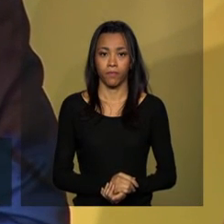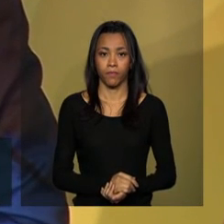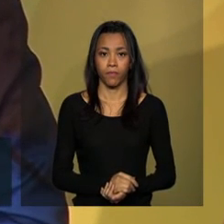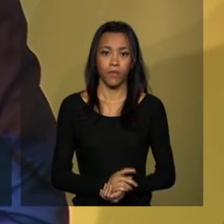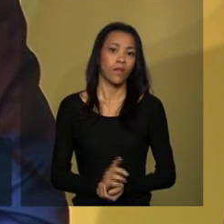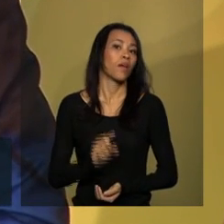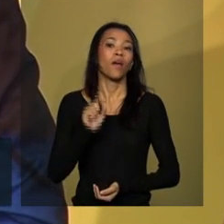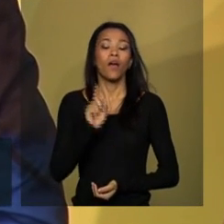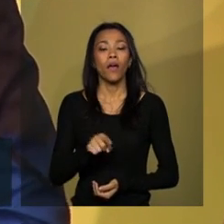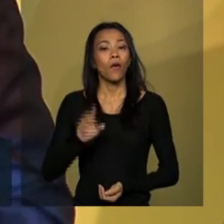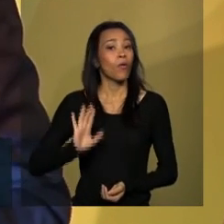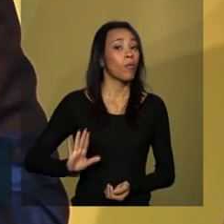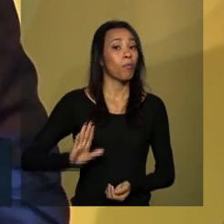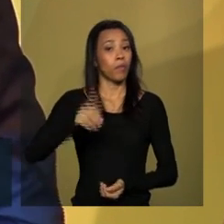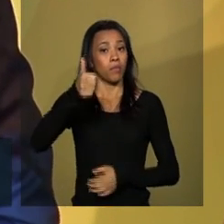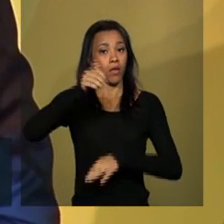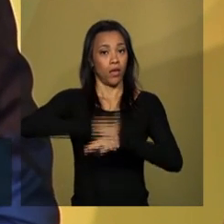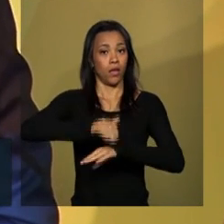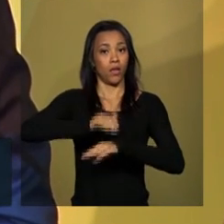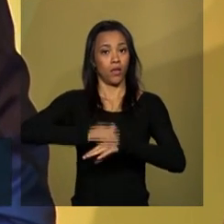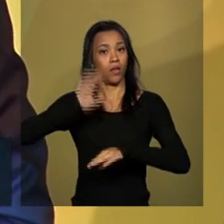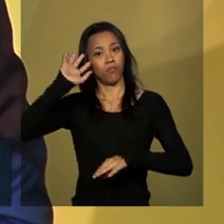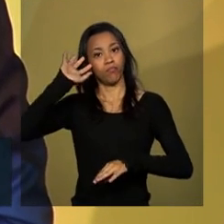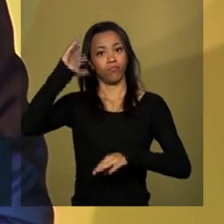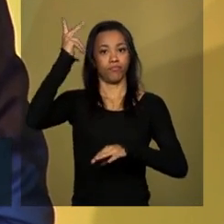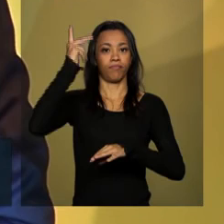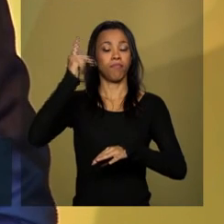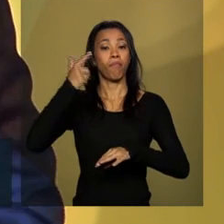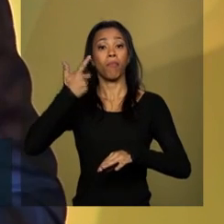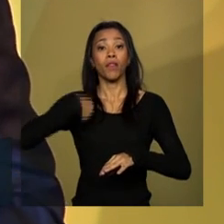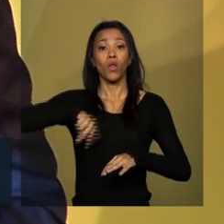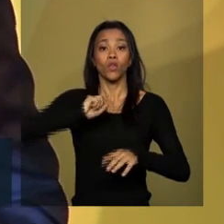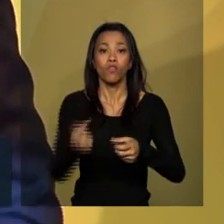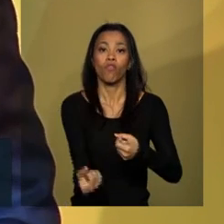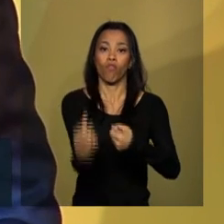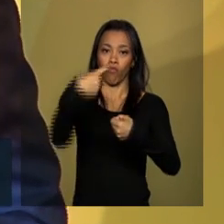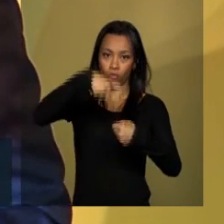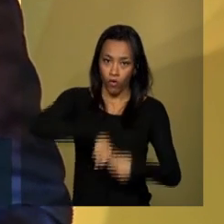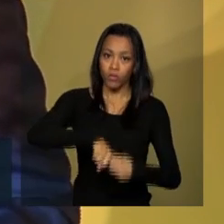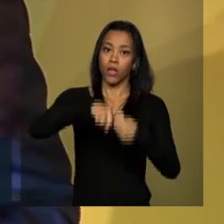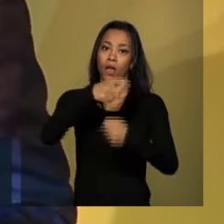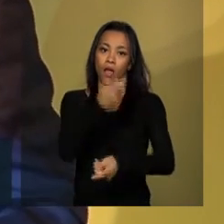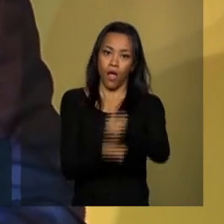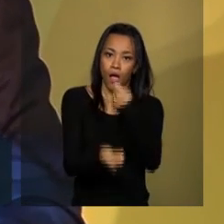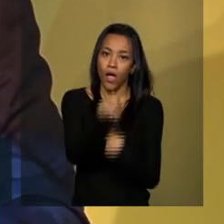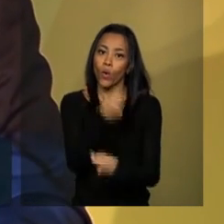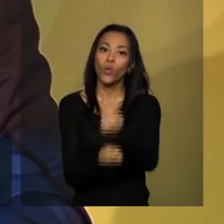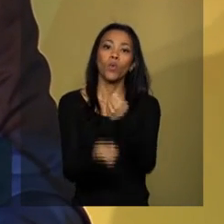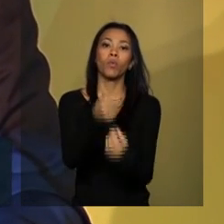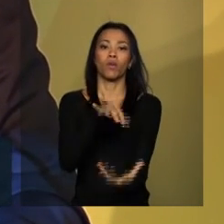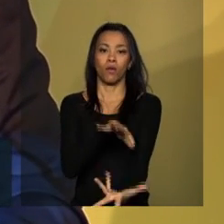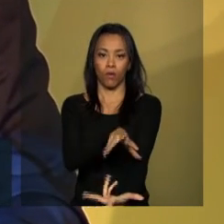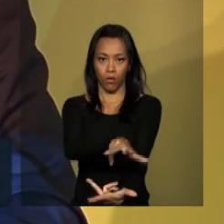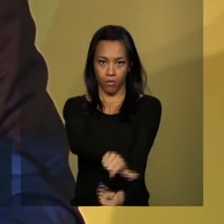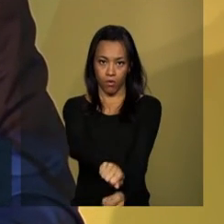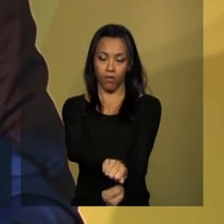isso é um primeiro passo para recuperar o crescimento da economia global. É necessário,